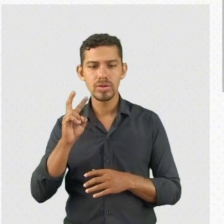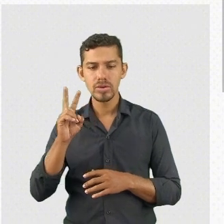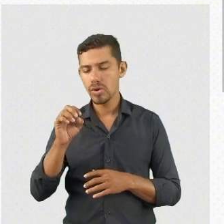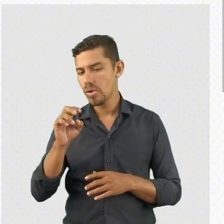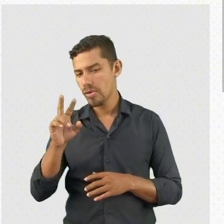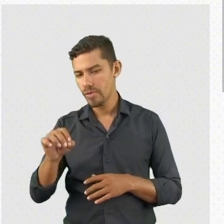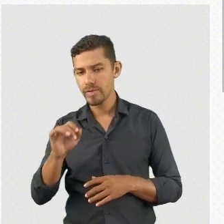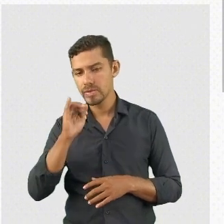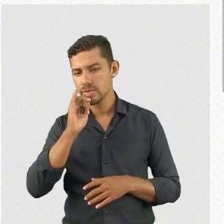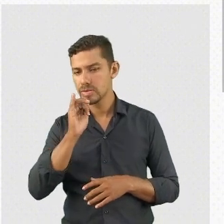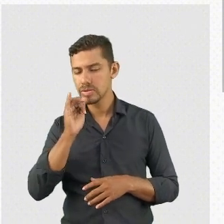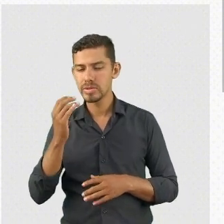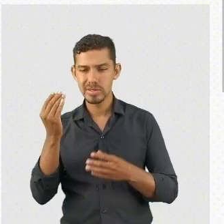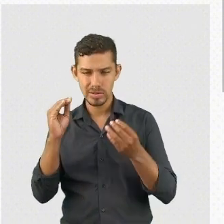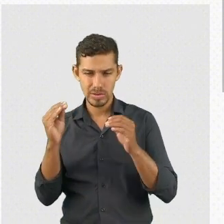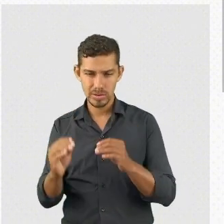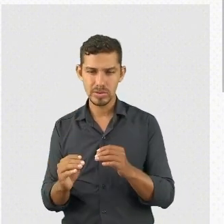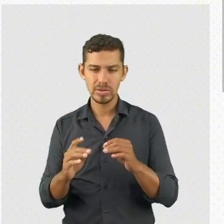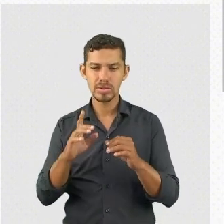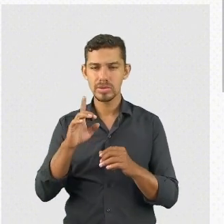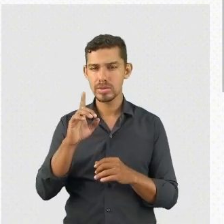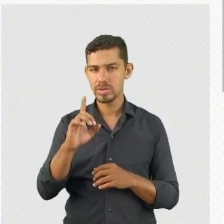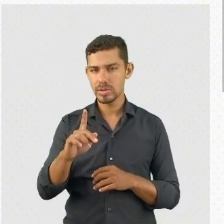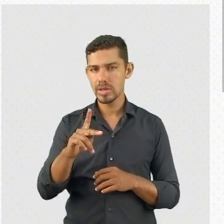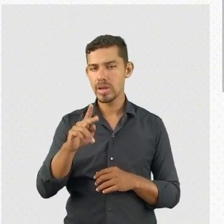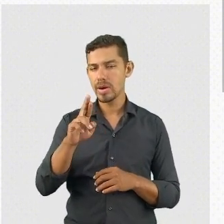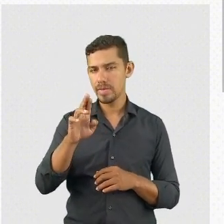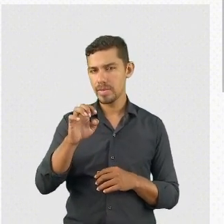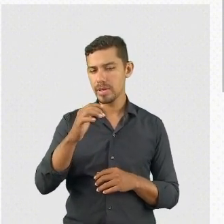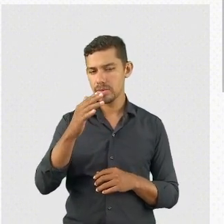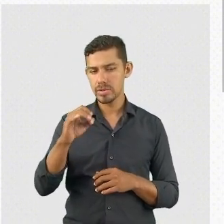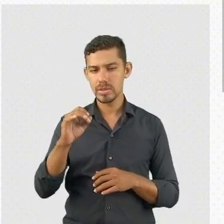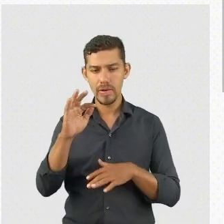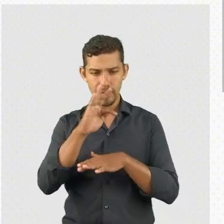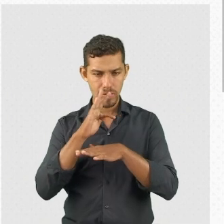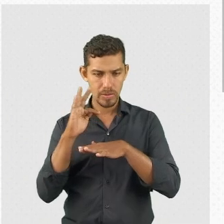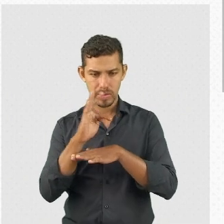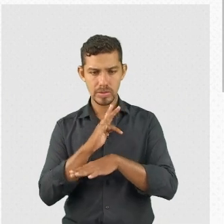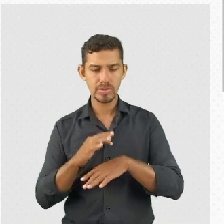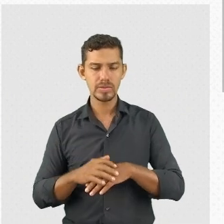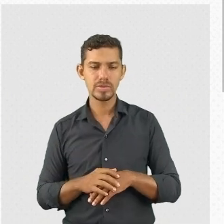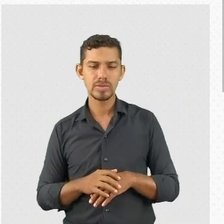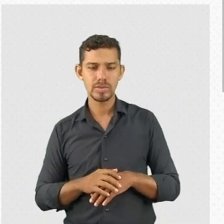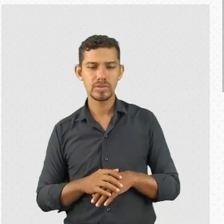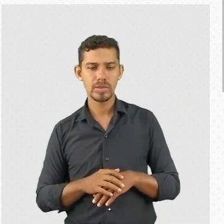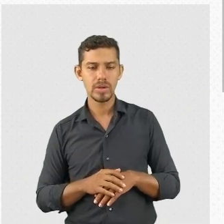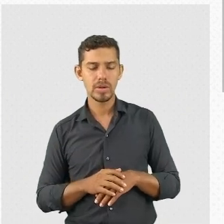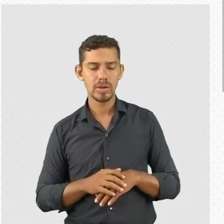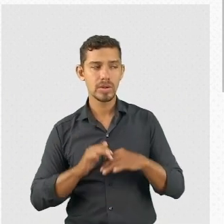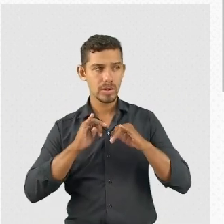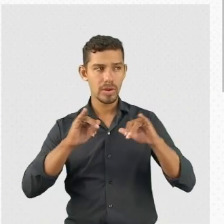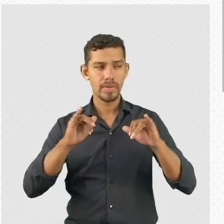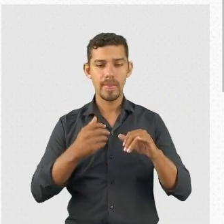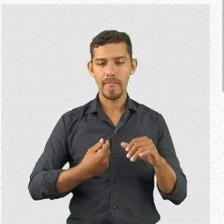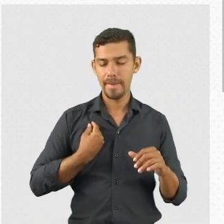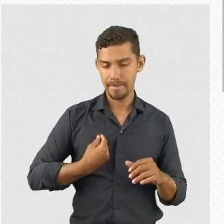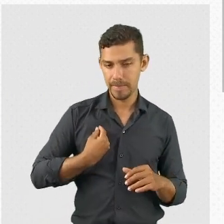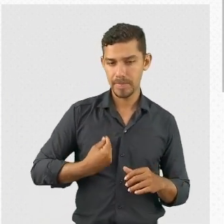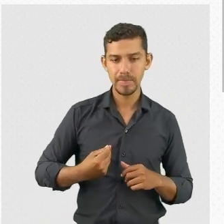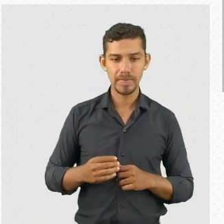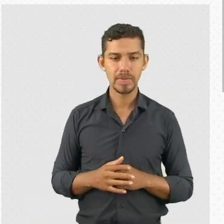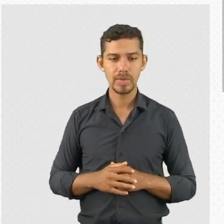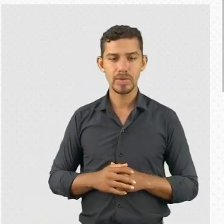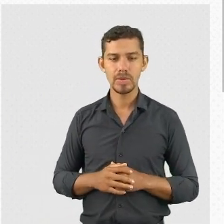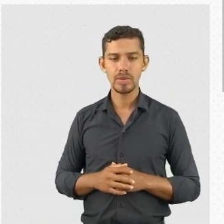tá? Só a preposição para ficar uma coisa mais formal. Mas a informação essencial está presente.